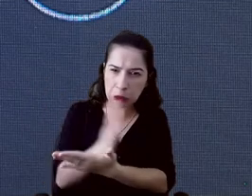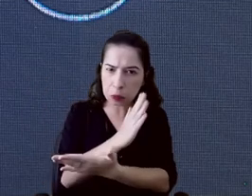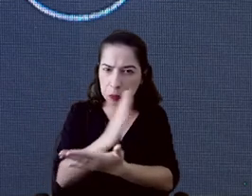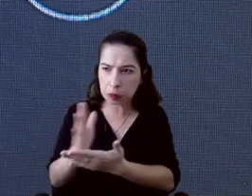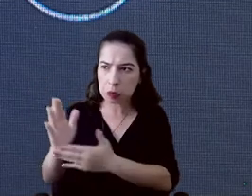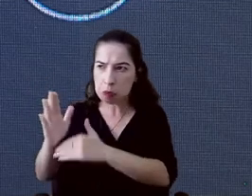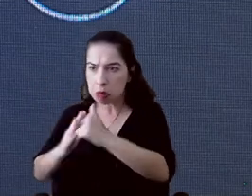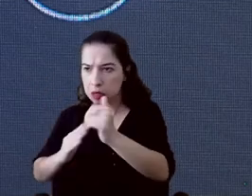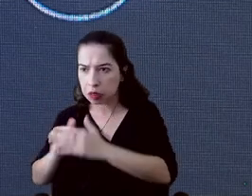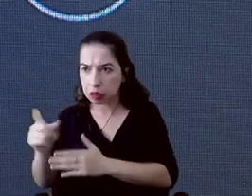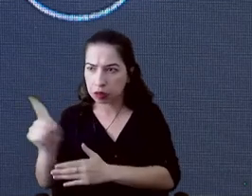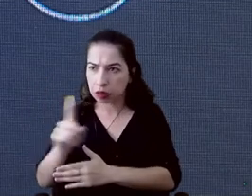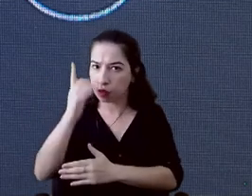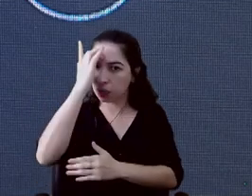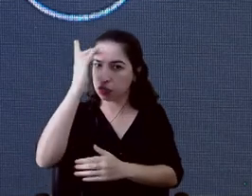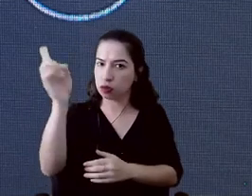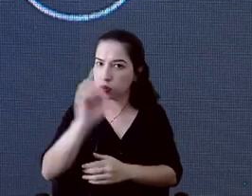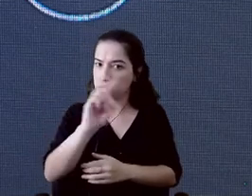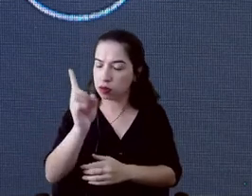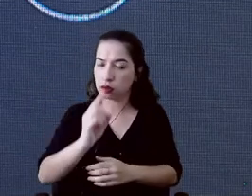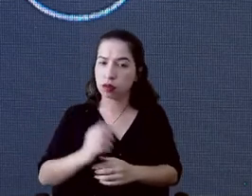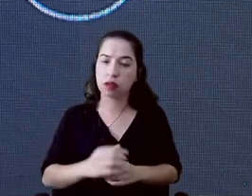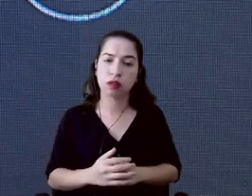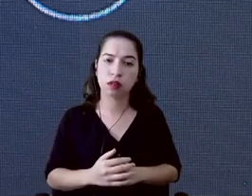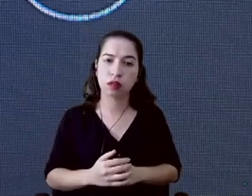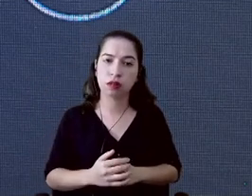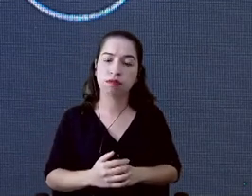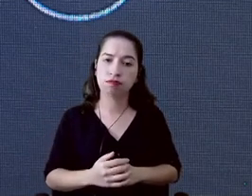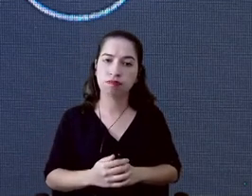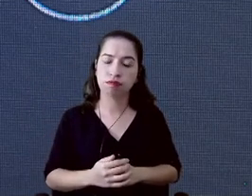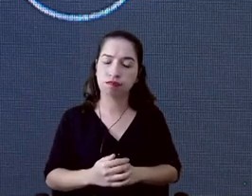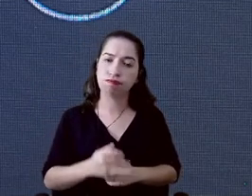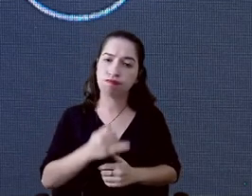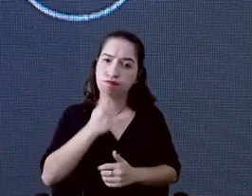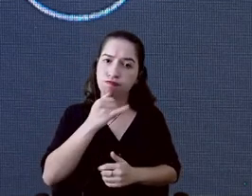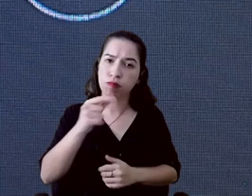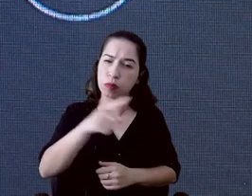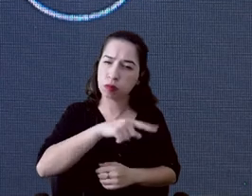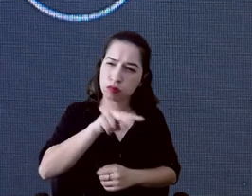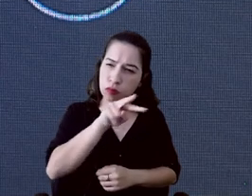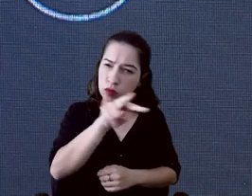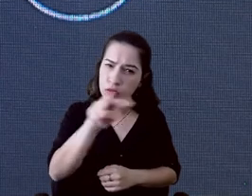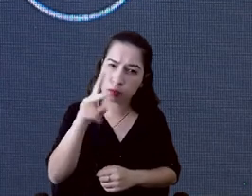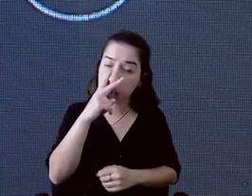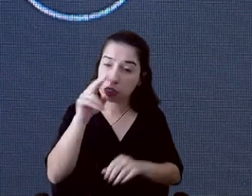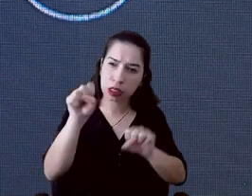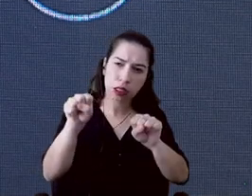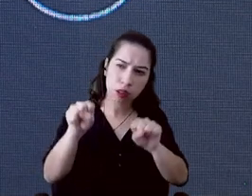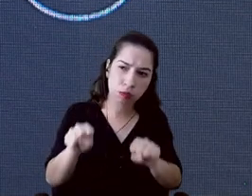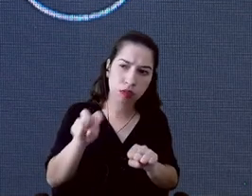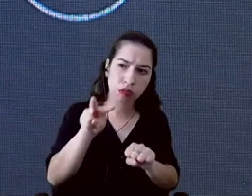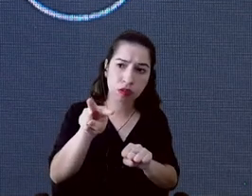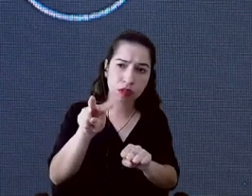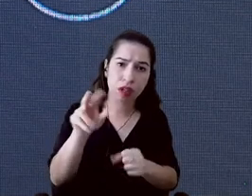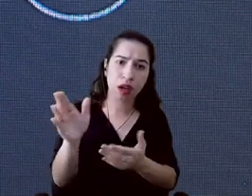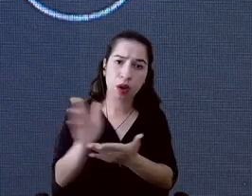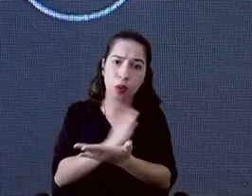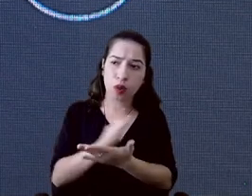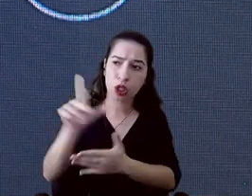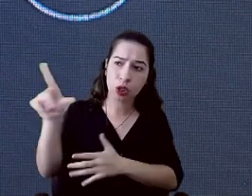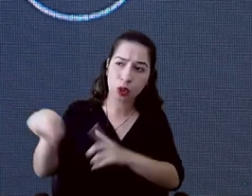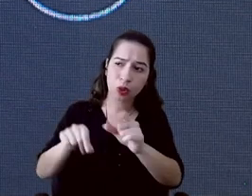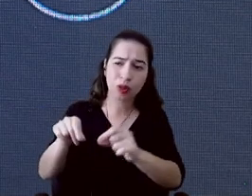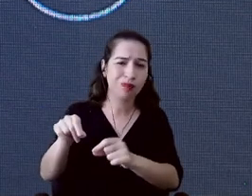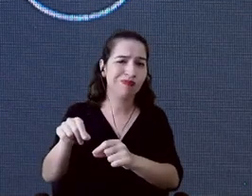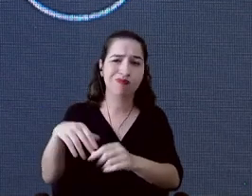entradas e a gente infelizmente assiste testemunha né alguma algumas coisas às vezes que infelizes